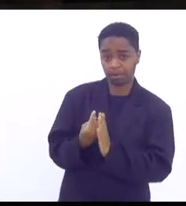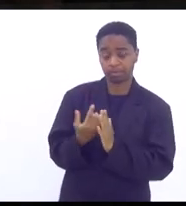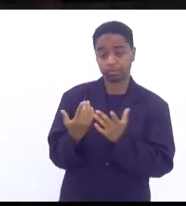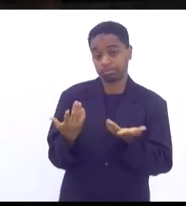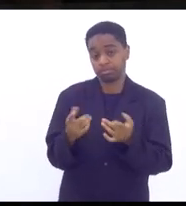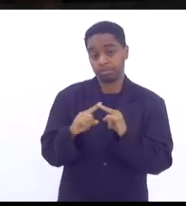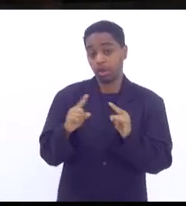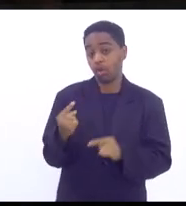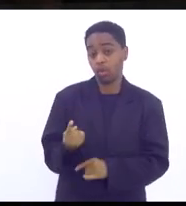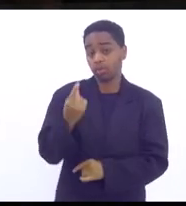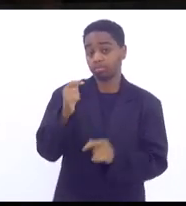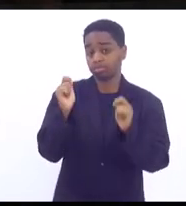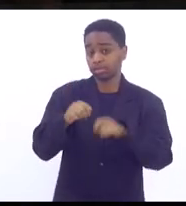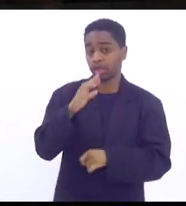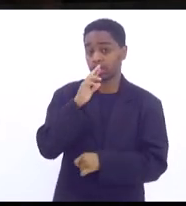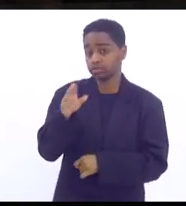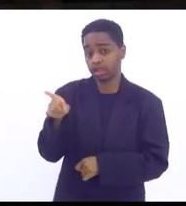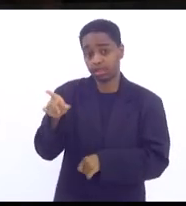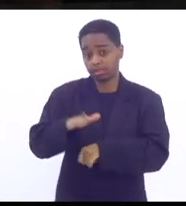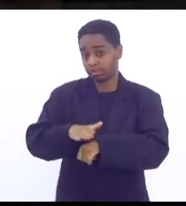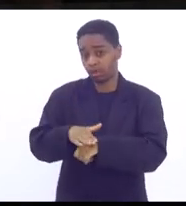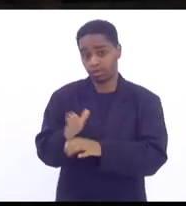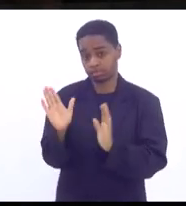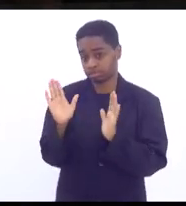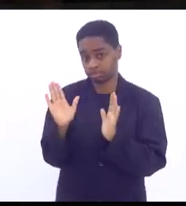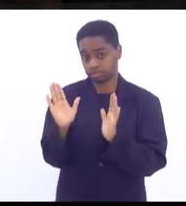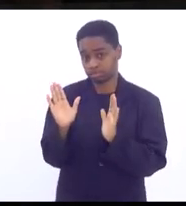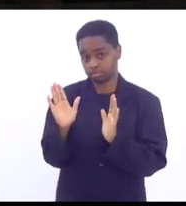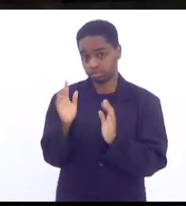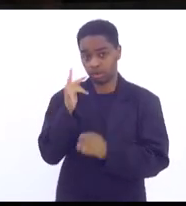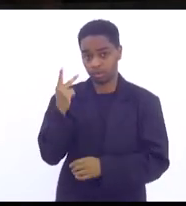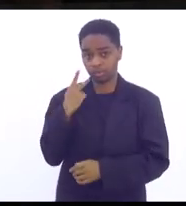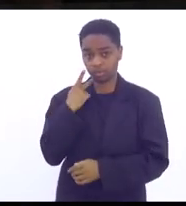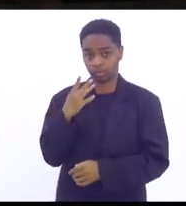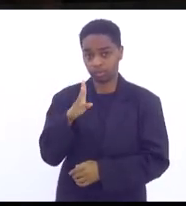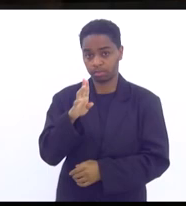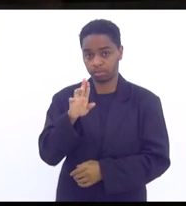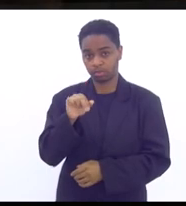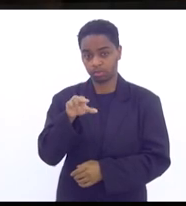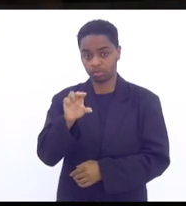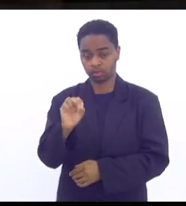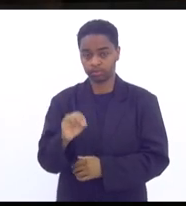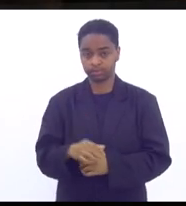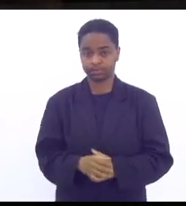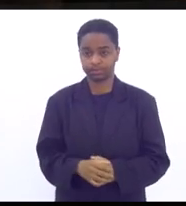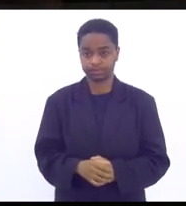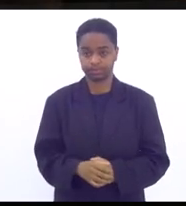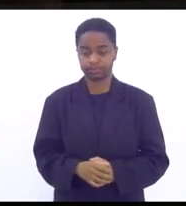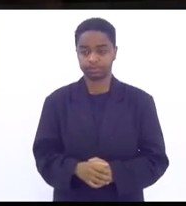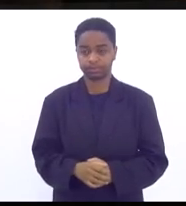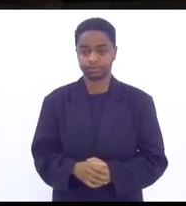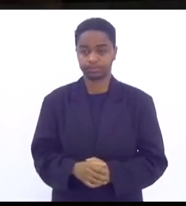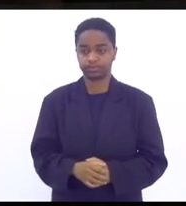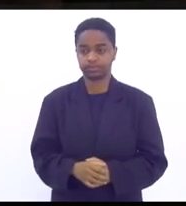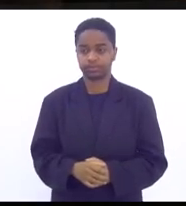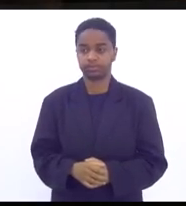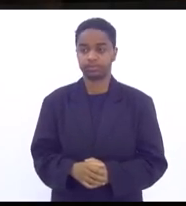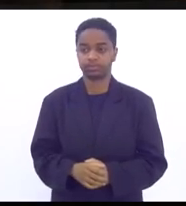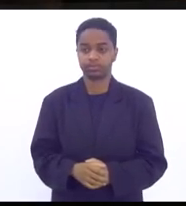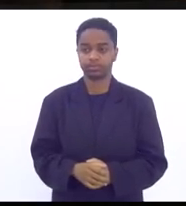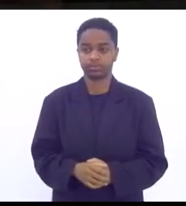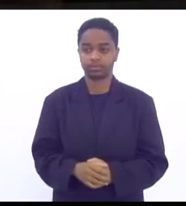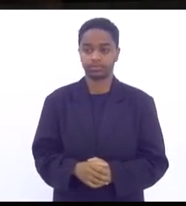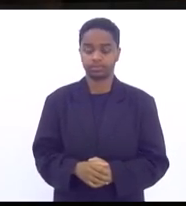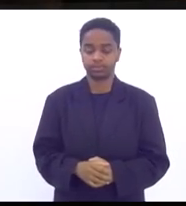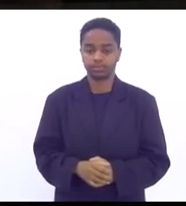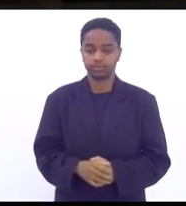que pode responder é o próprio procurador Bruno Debê. É o próprio procurador.